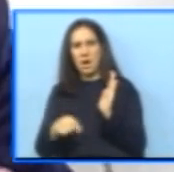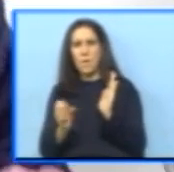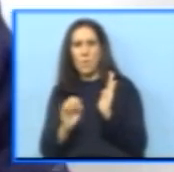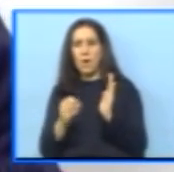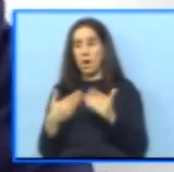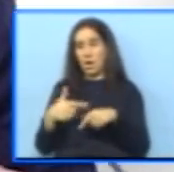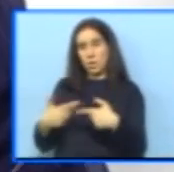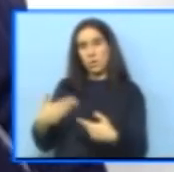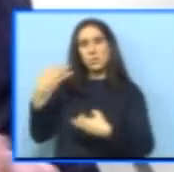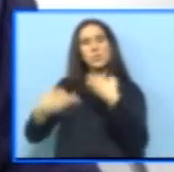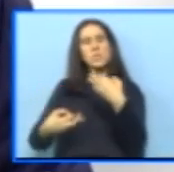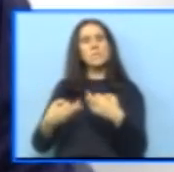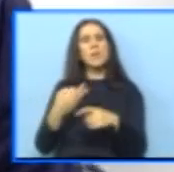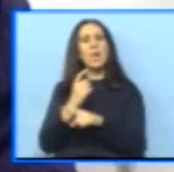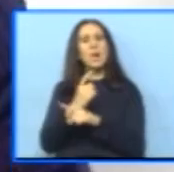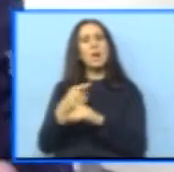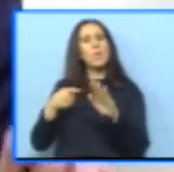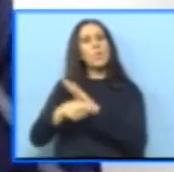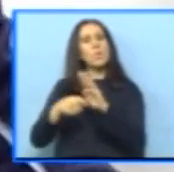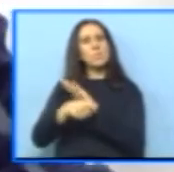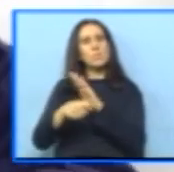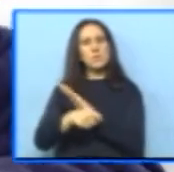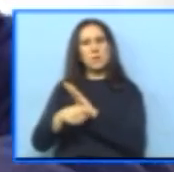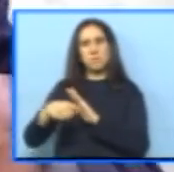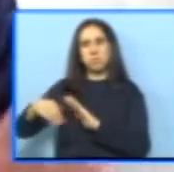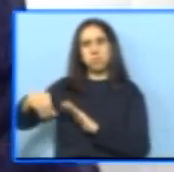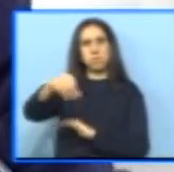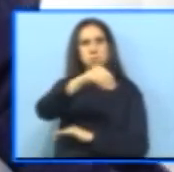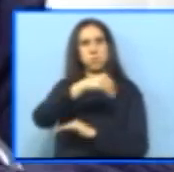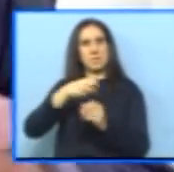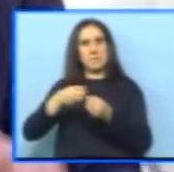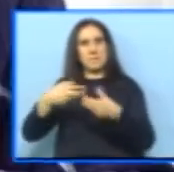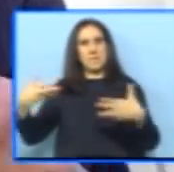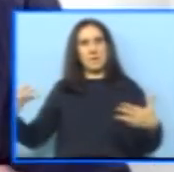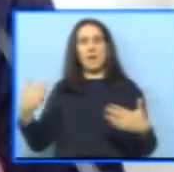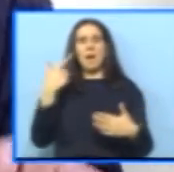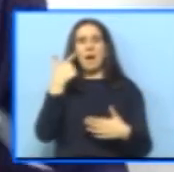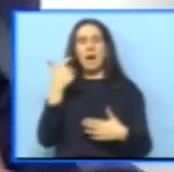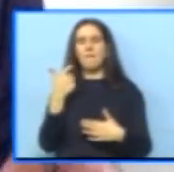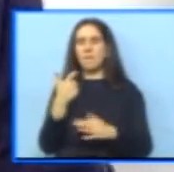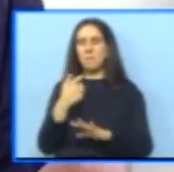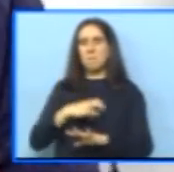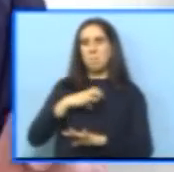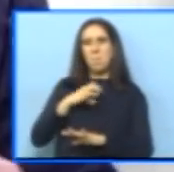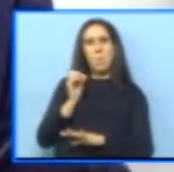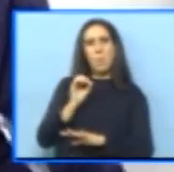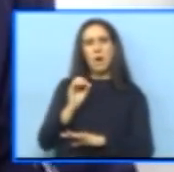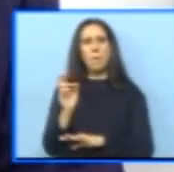atual, por causa da corrupção que reina por toda a parte e ninguém tem palavra e já não sabemos em quem fiar-nos e em quem